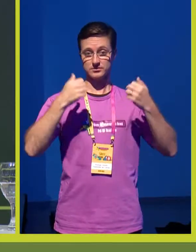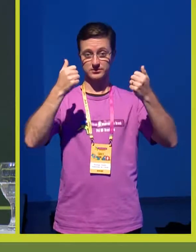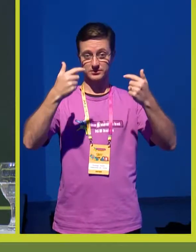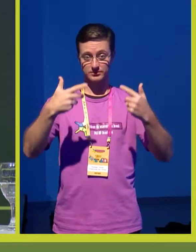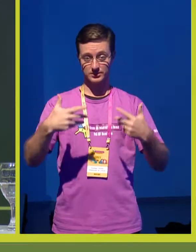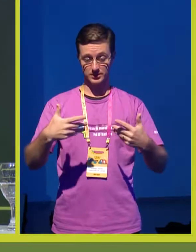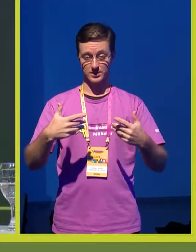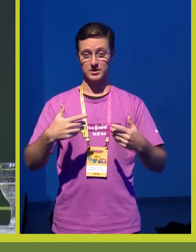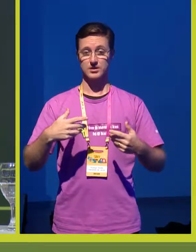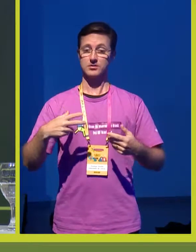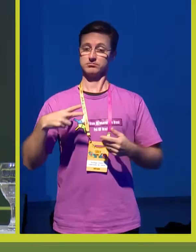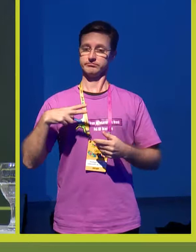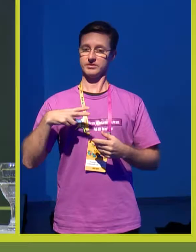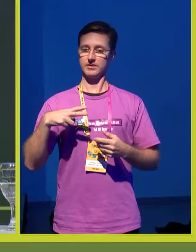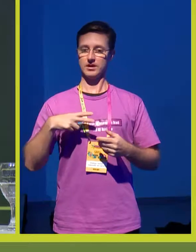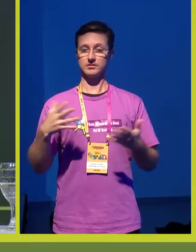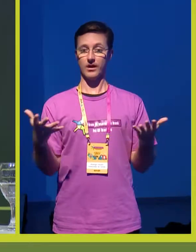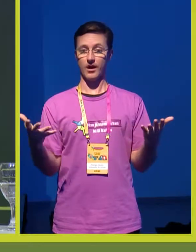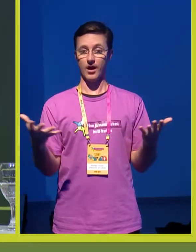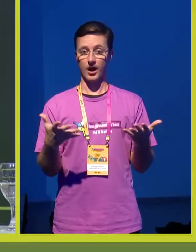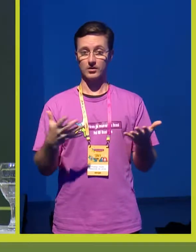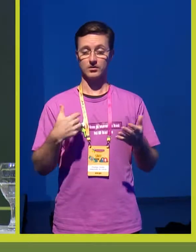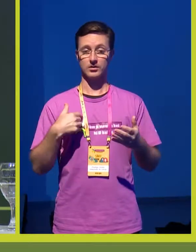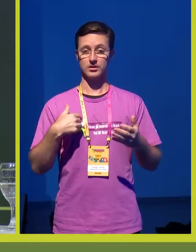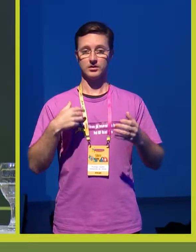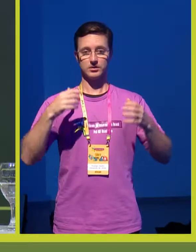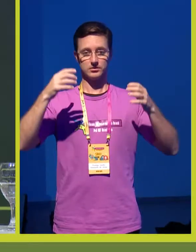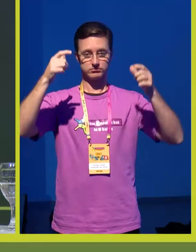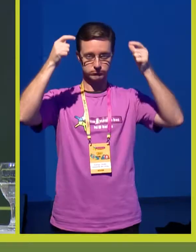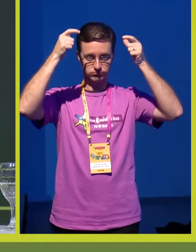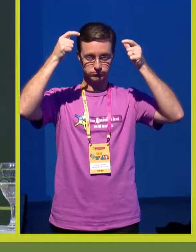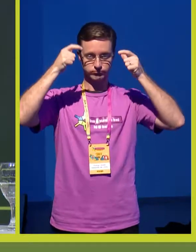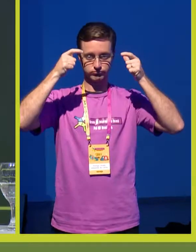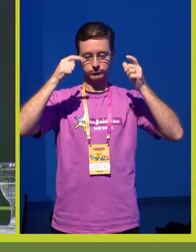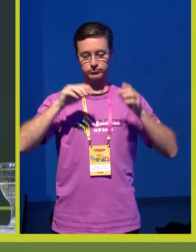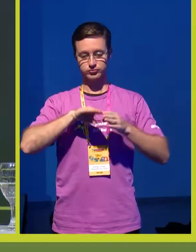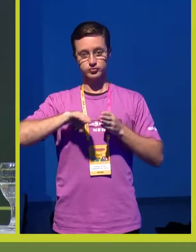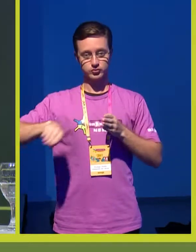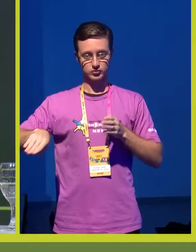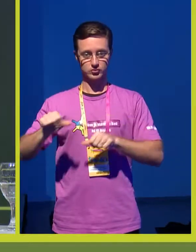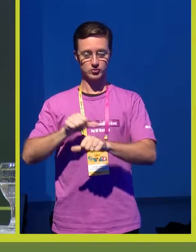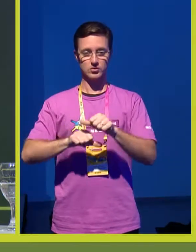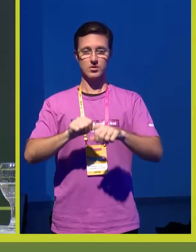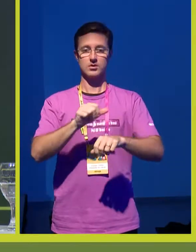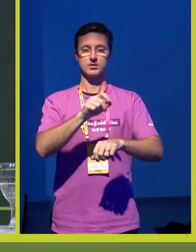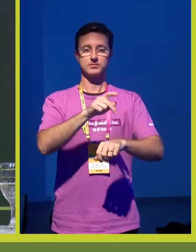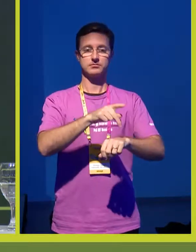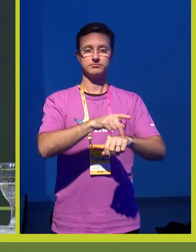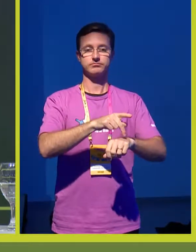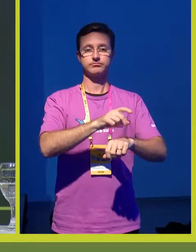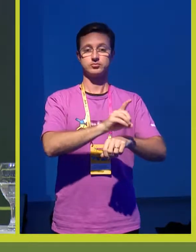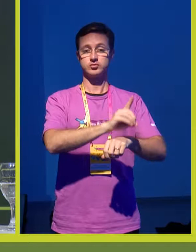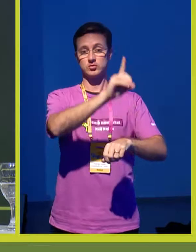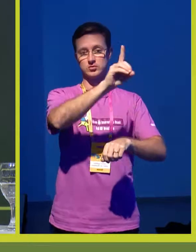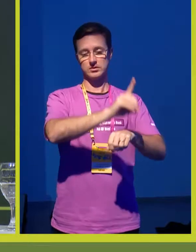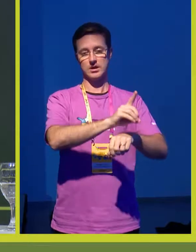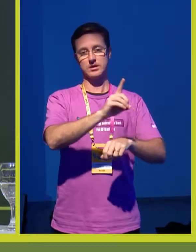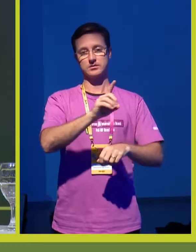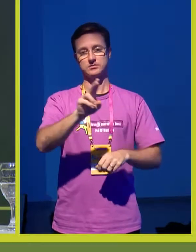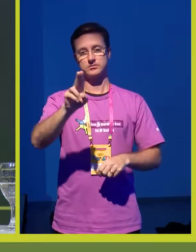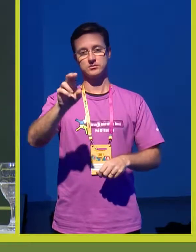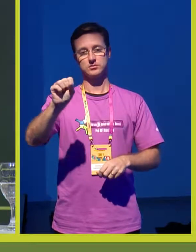acadêmico como doutoranda na Universidade de São Paulo. Eu vou falar, então, um pouco de algumas